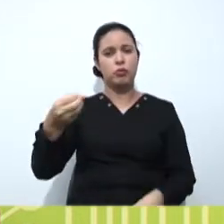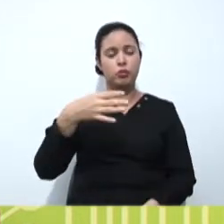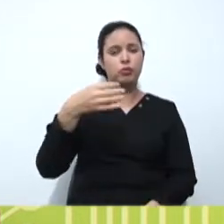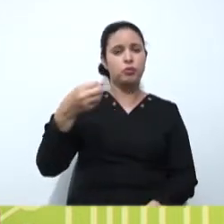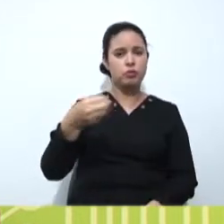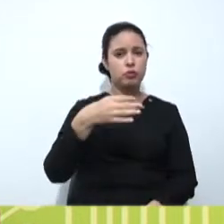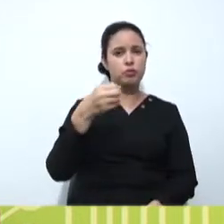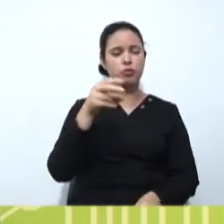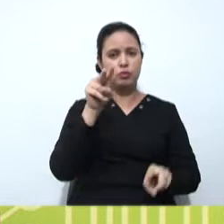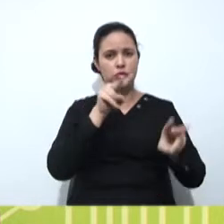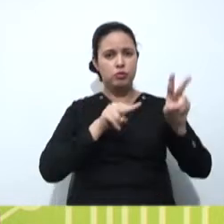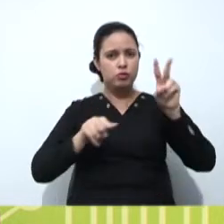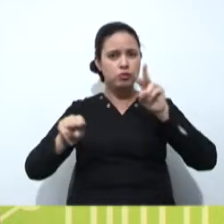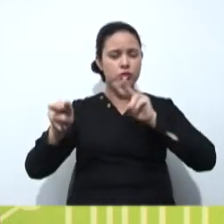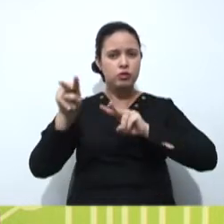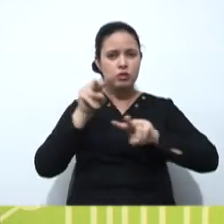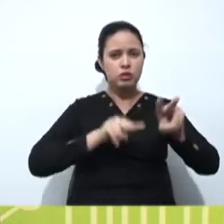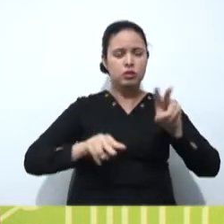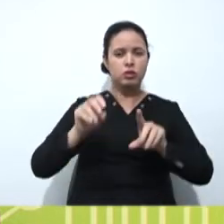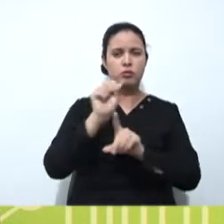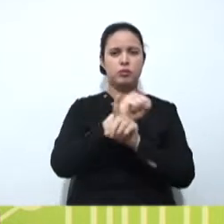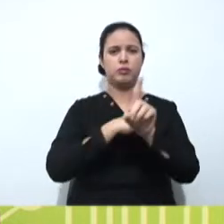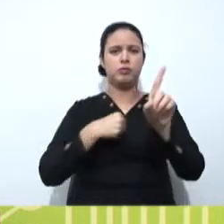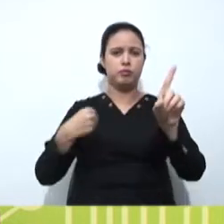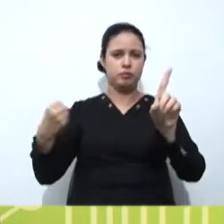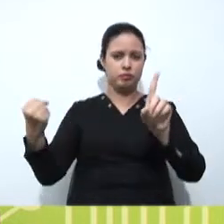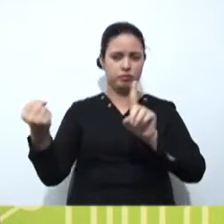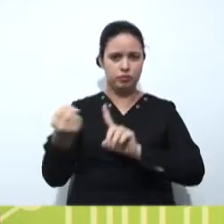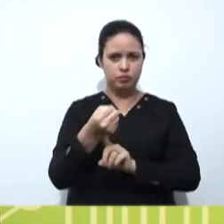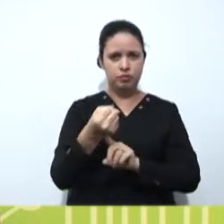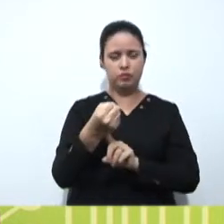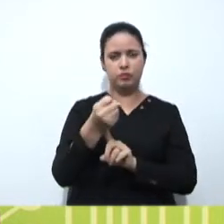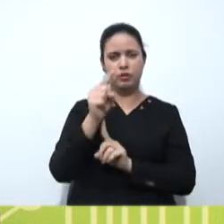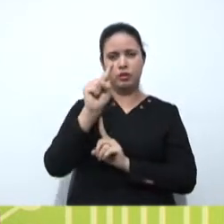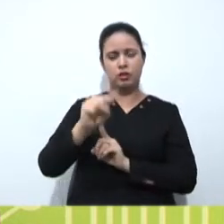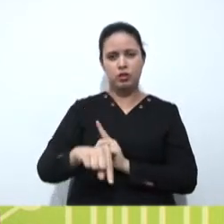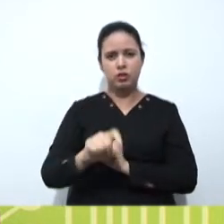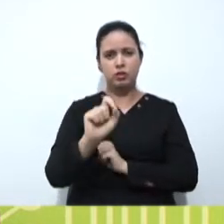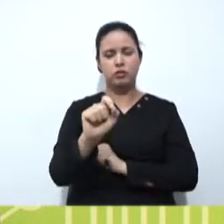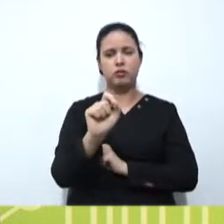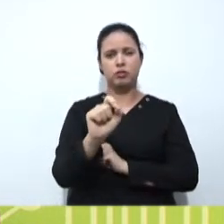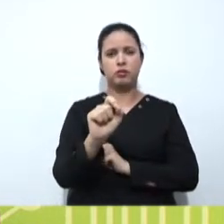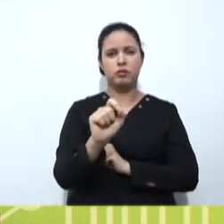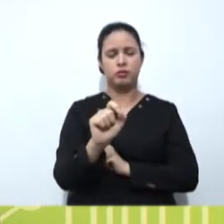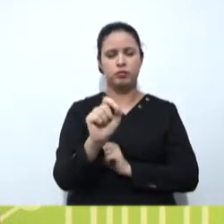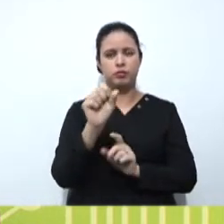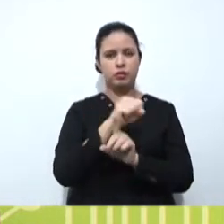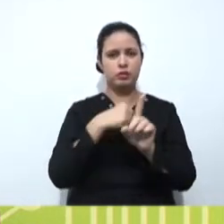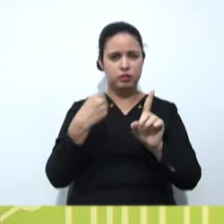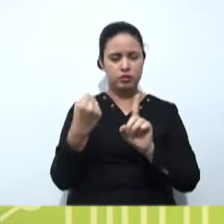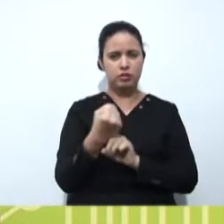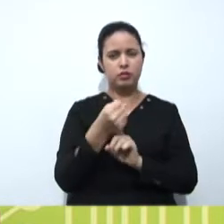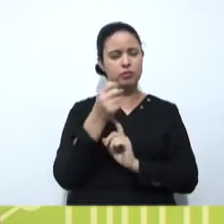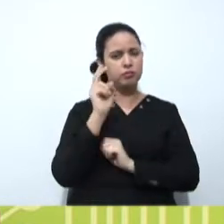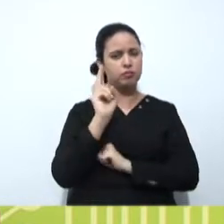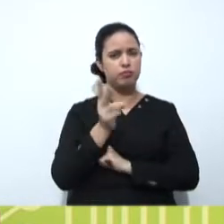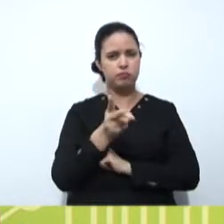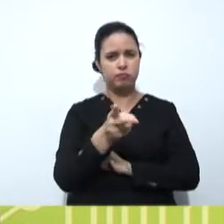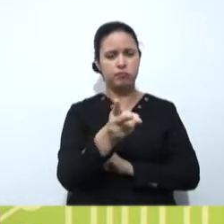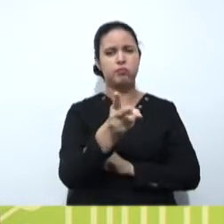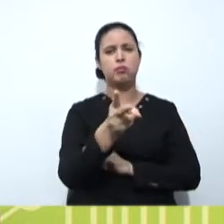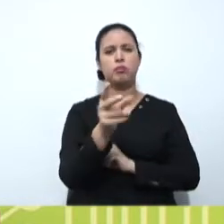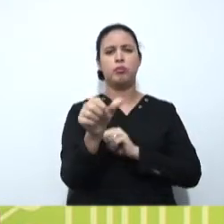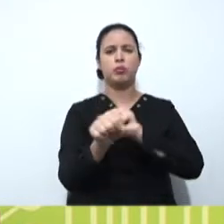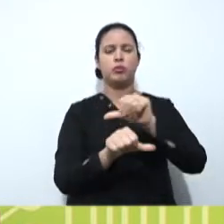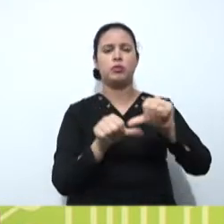novo olhar para a sociedade, apresentar essa nova condição para a sociedade, numa sociedade que sempre está em mudança.